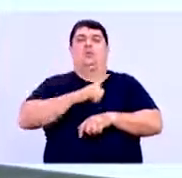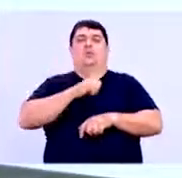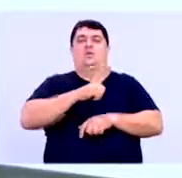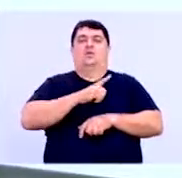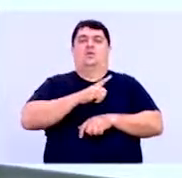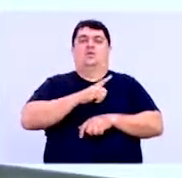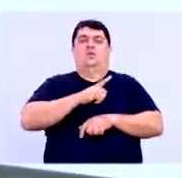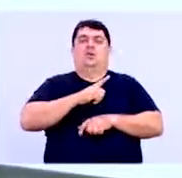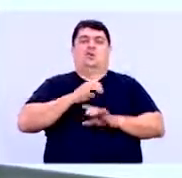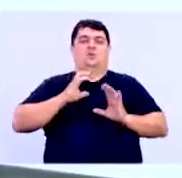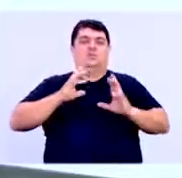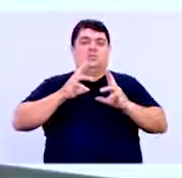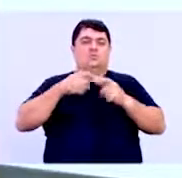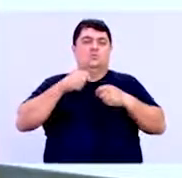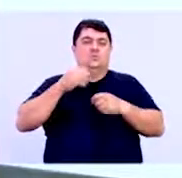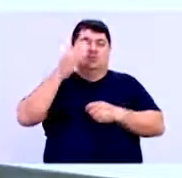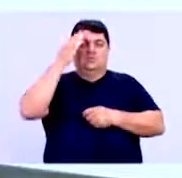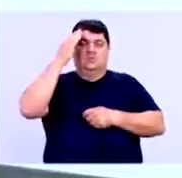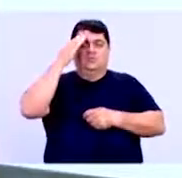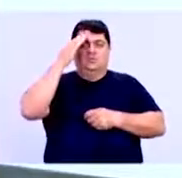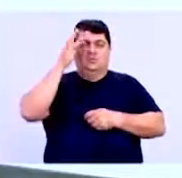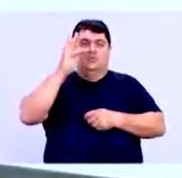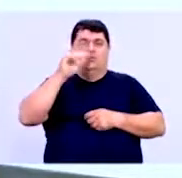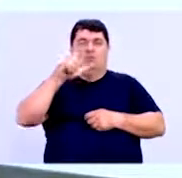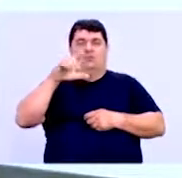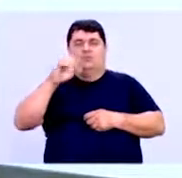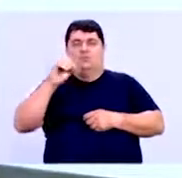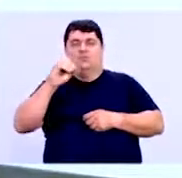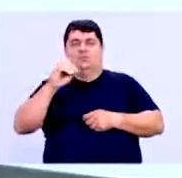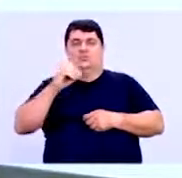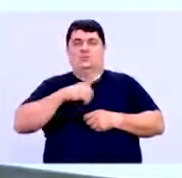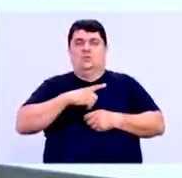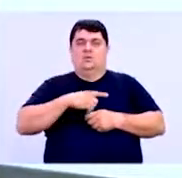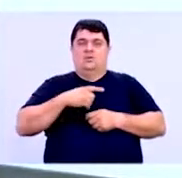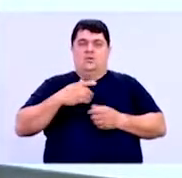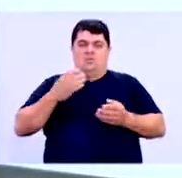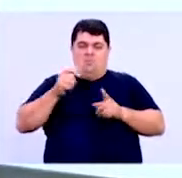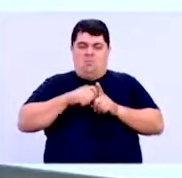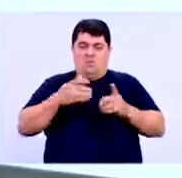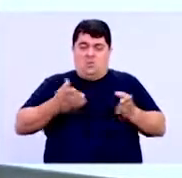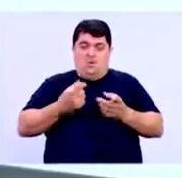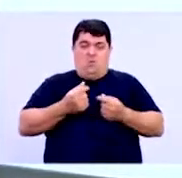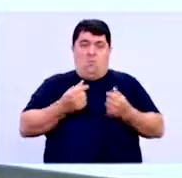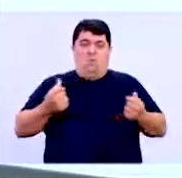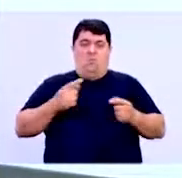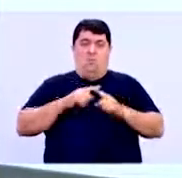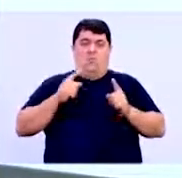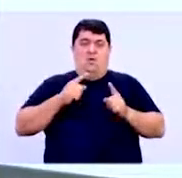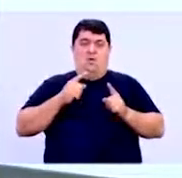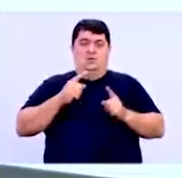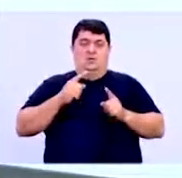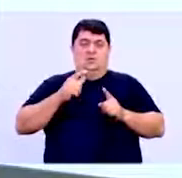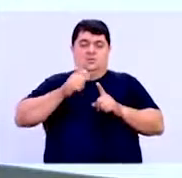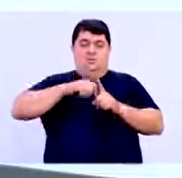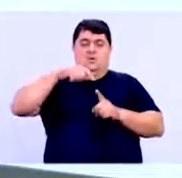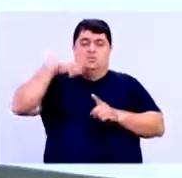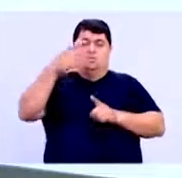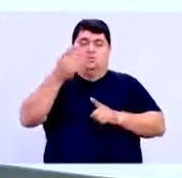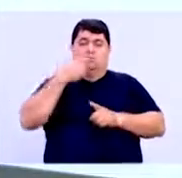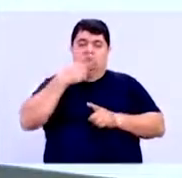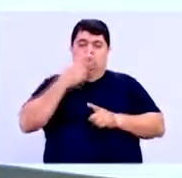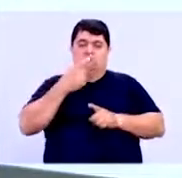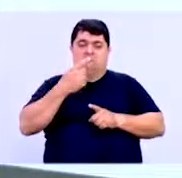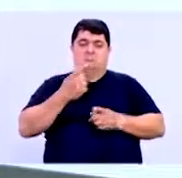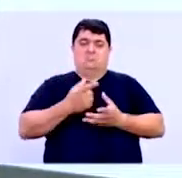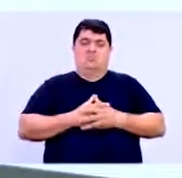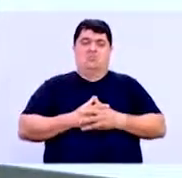função do orçamento de caixa. Esse mês você ganhou muito. Mês que vem não vai ter venda. Você vendeu